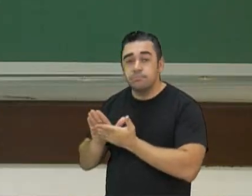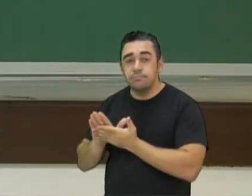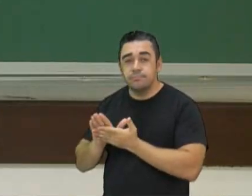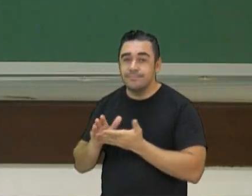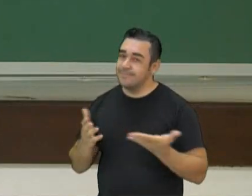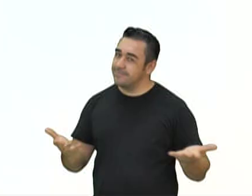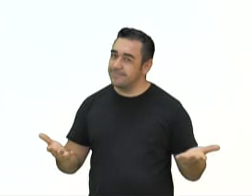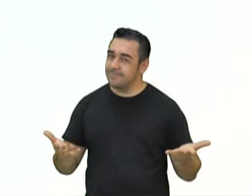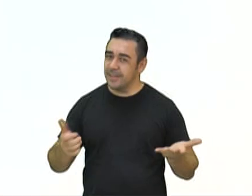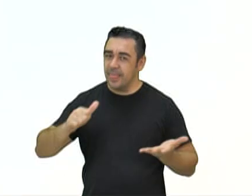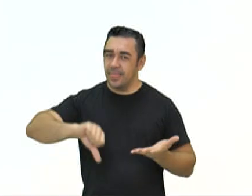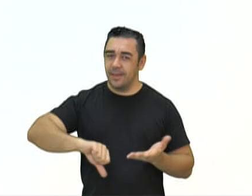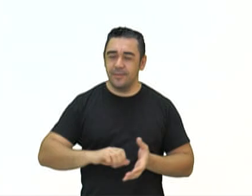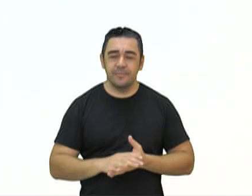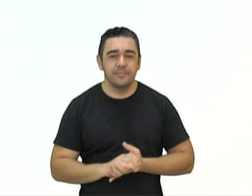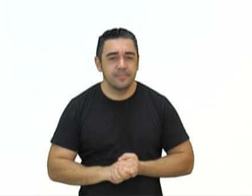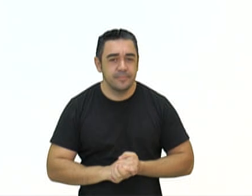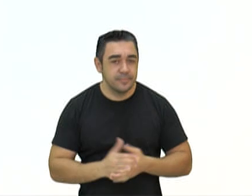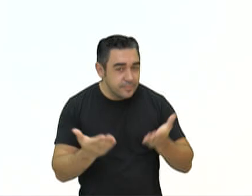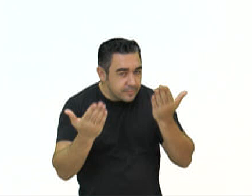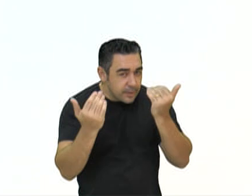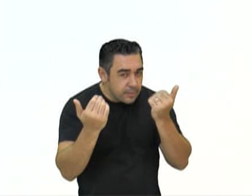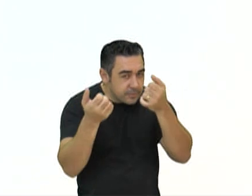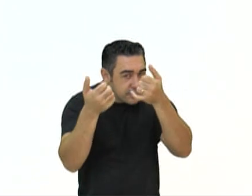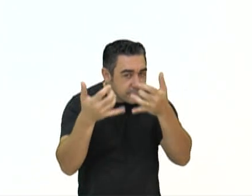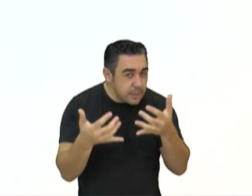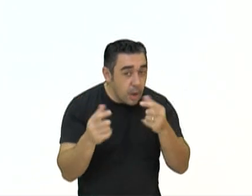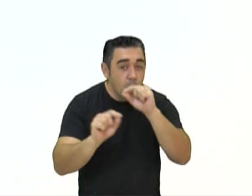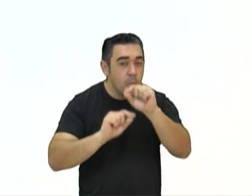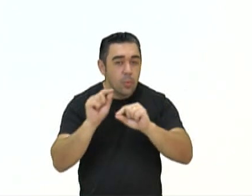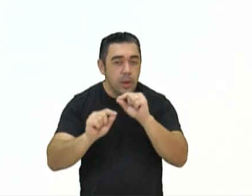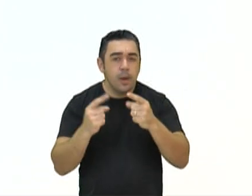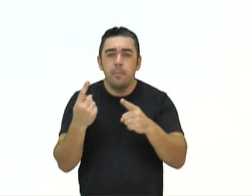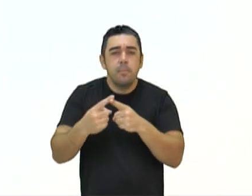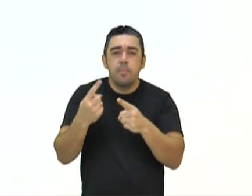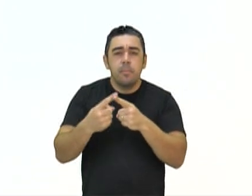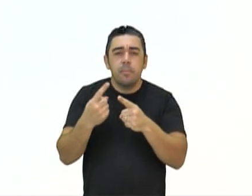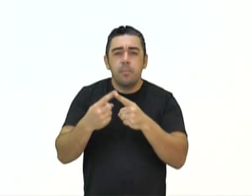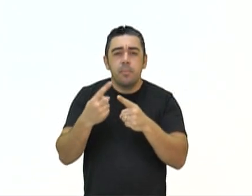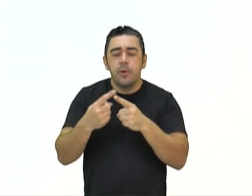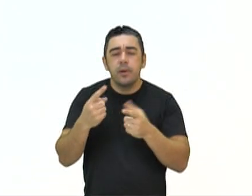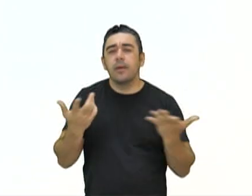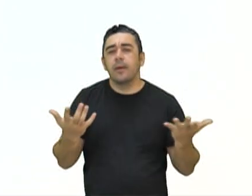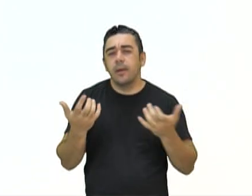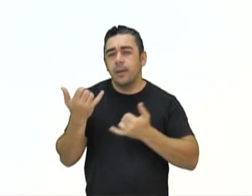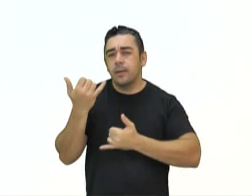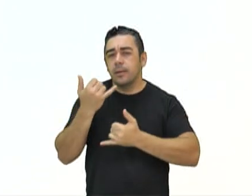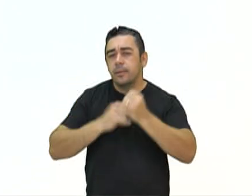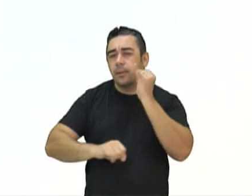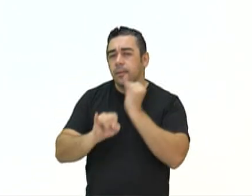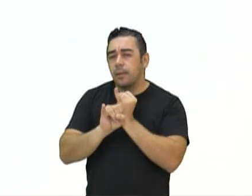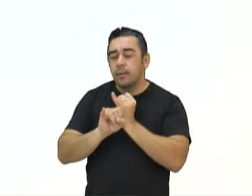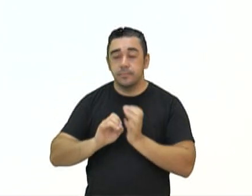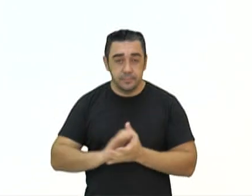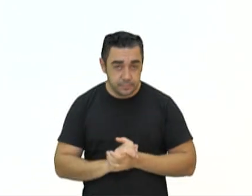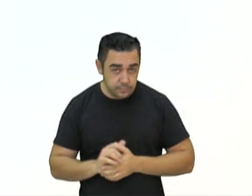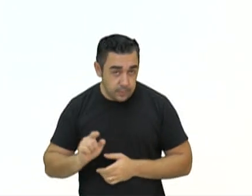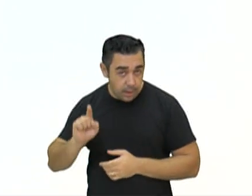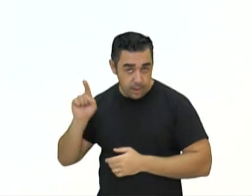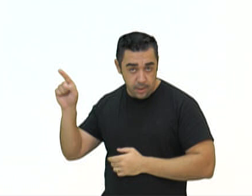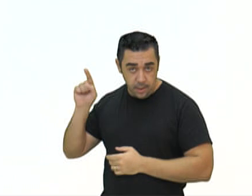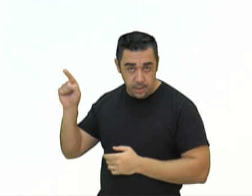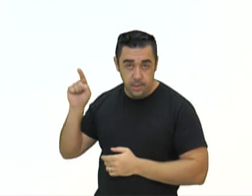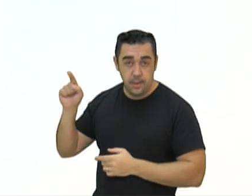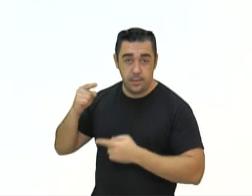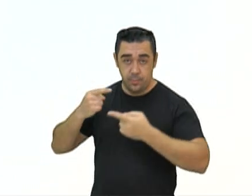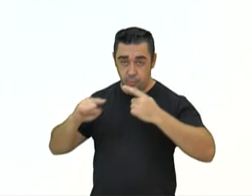Ai, que terrível. Vamos lá. Vou explicar pra vocês então, porque essa brincadeirinha da internet. Essa música do